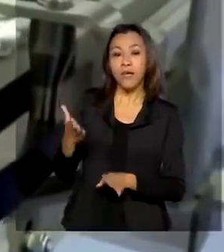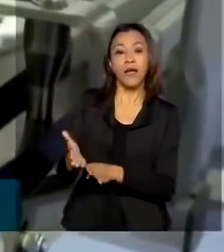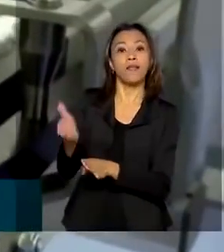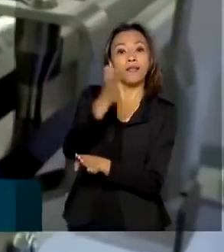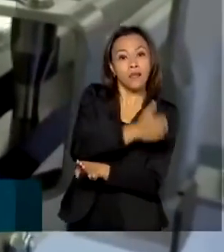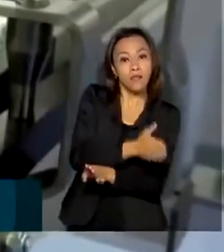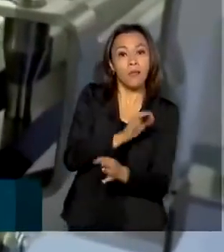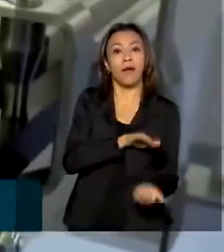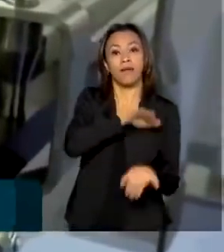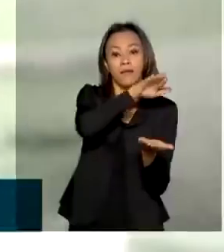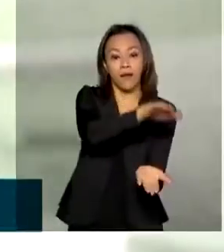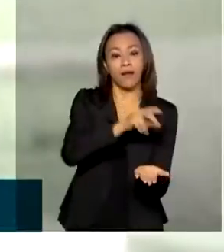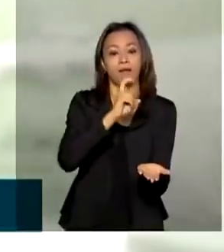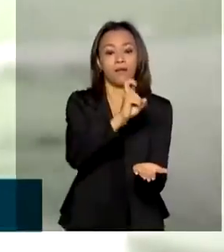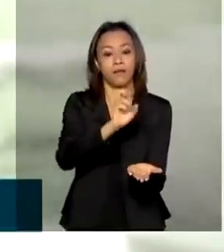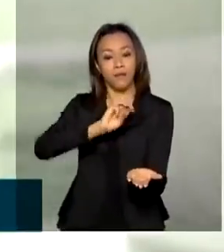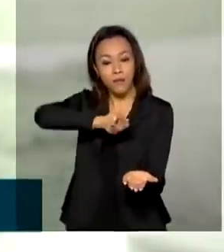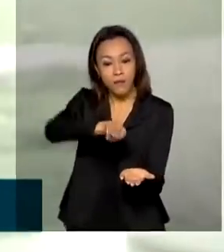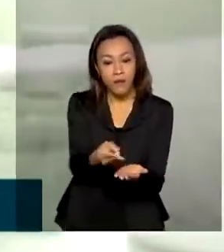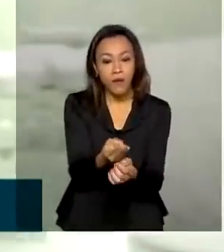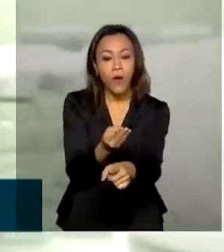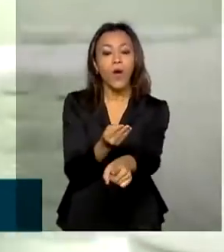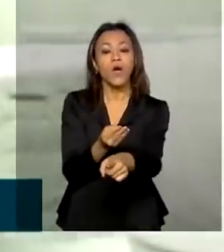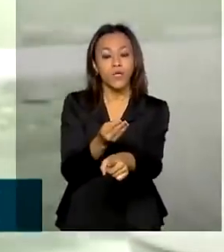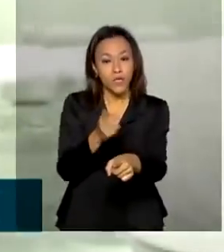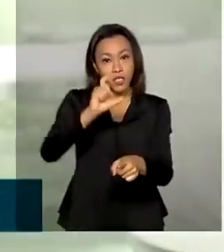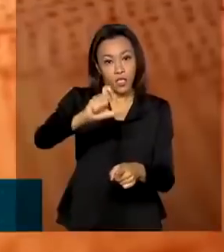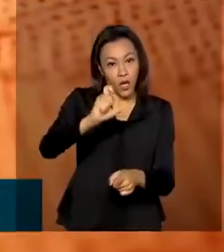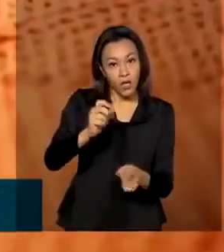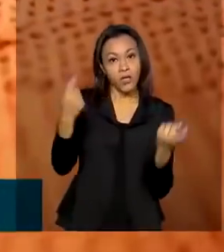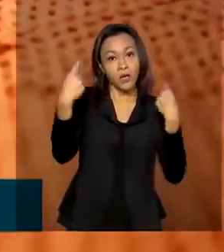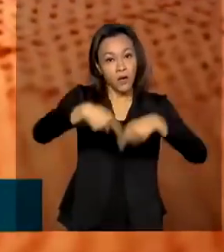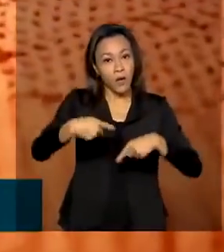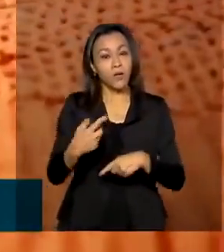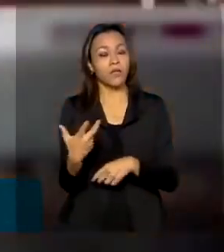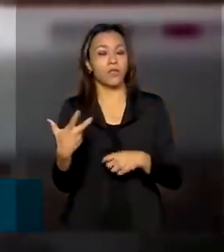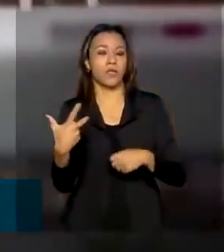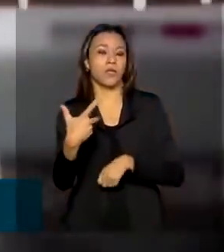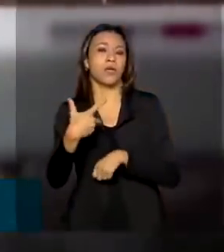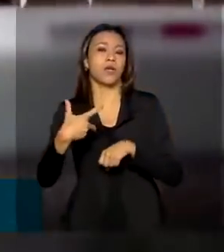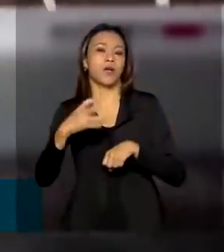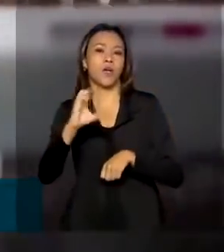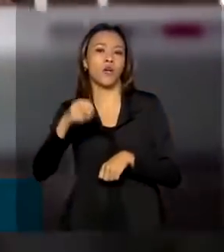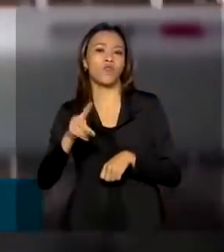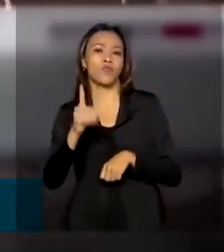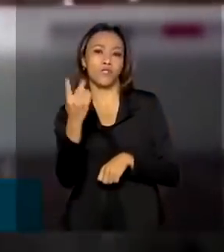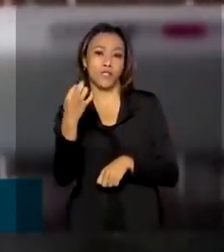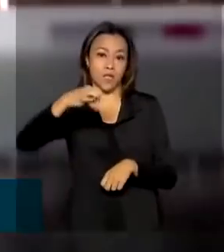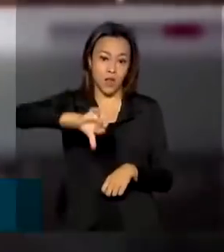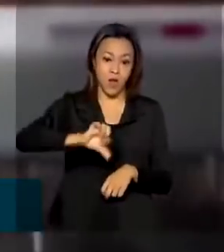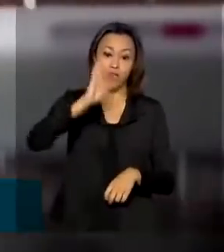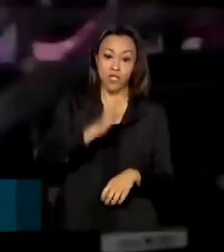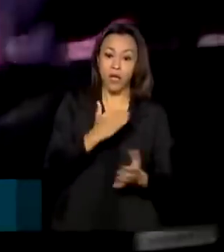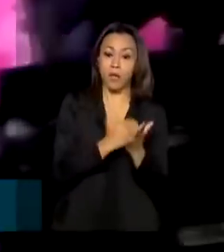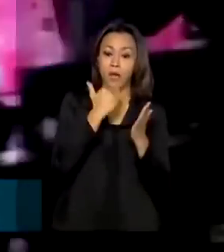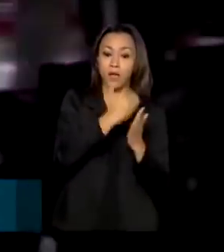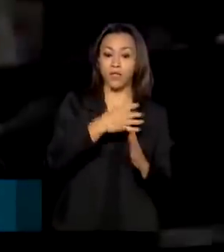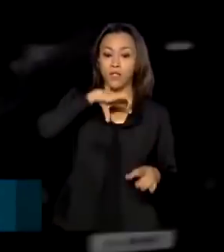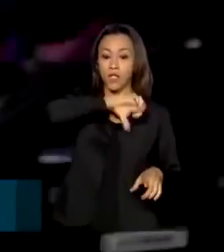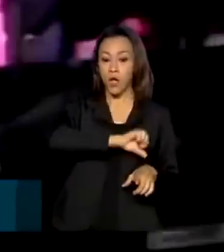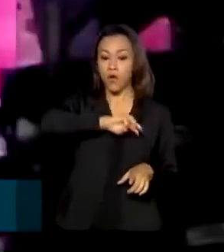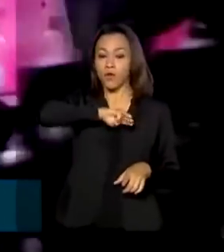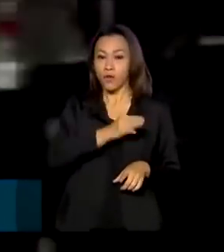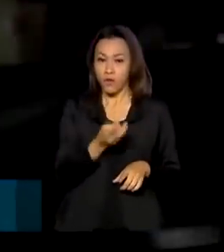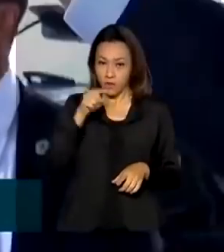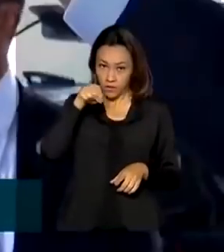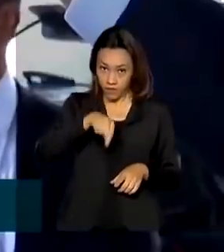5 milhões de doses da vacina contra a Covid-19, junto às 9 milhões de doses já previstas para este